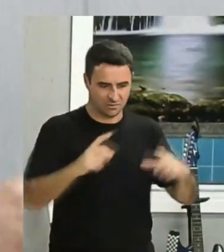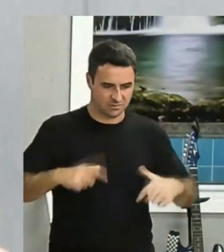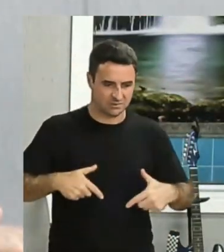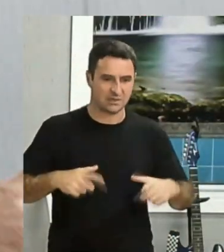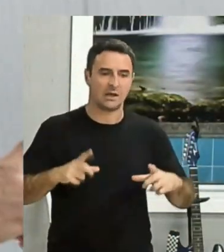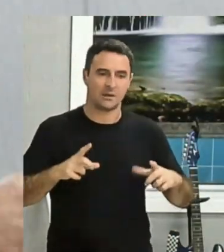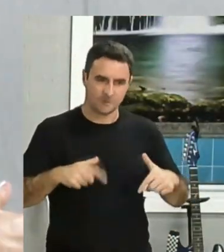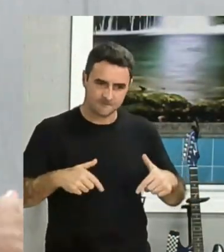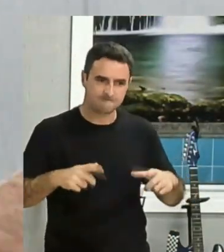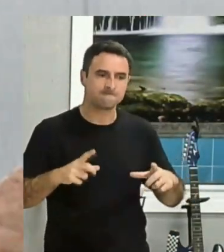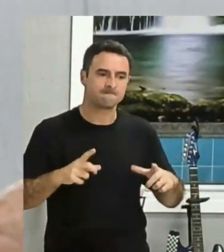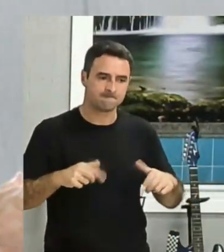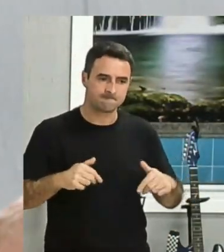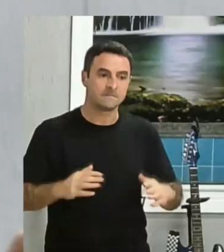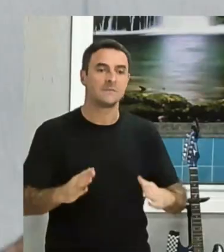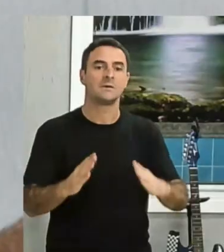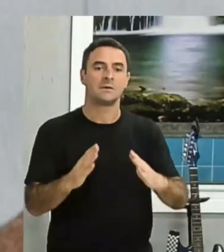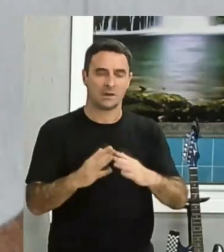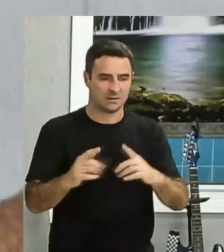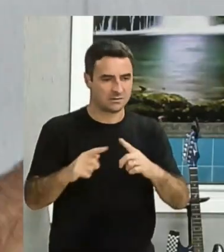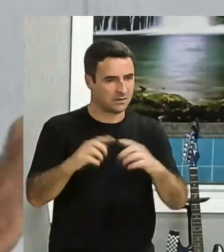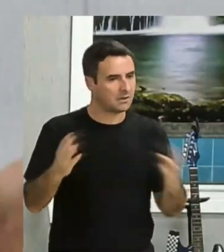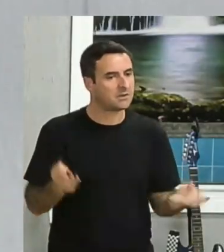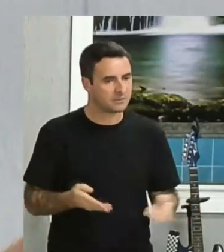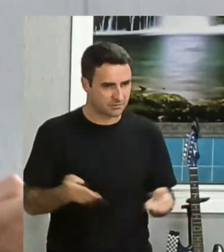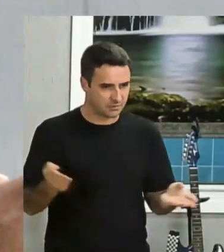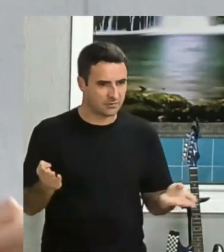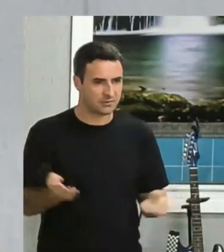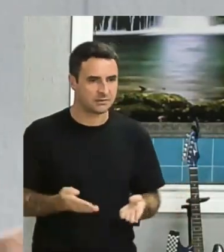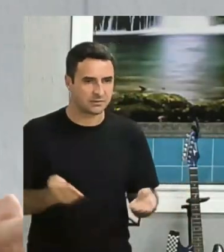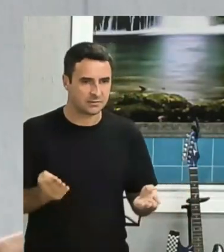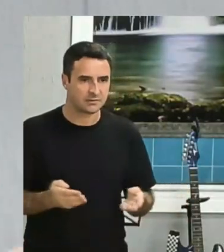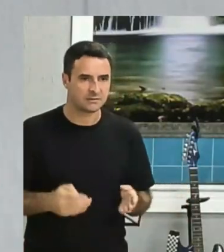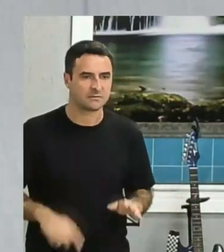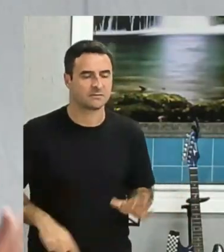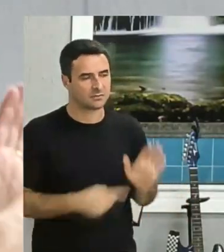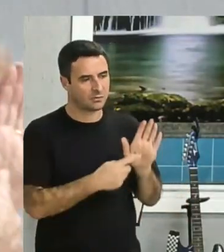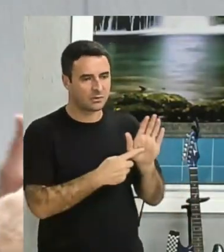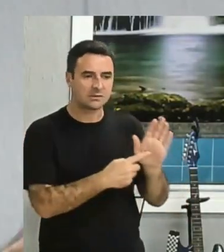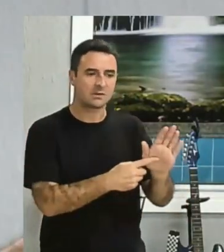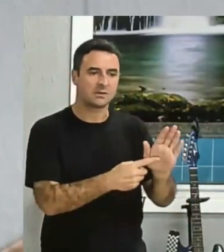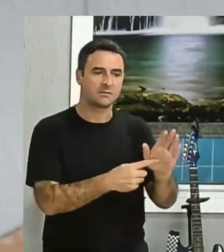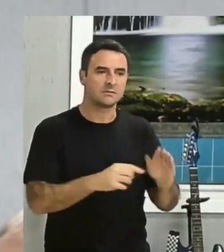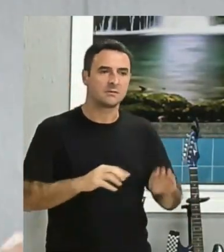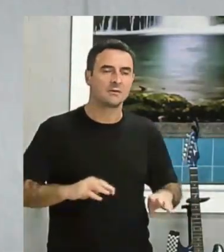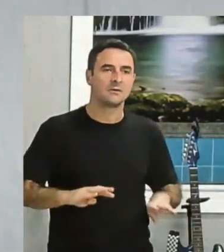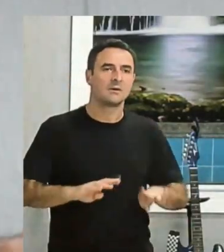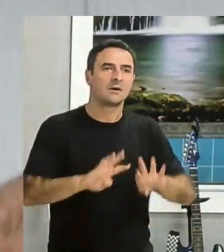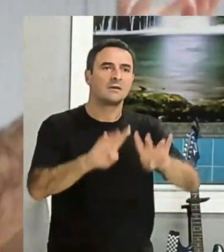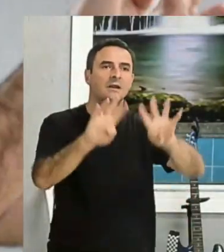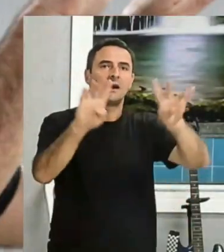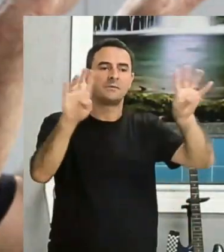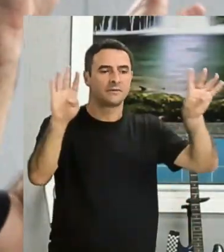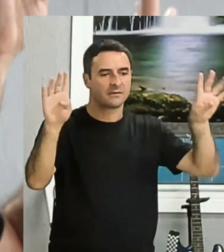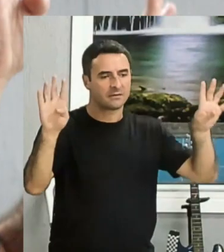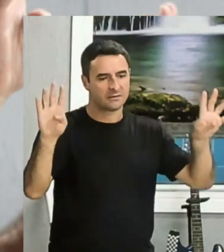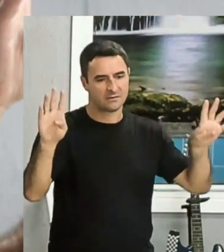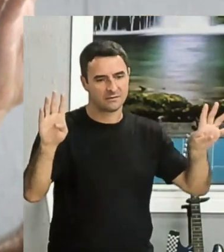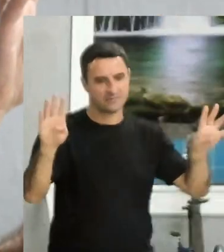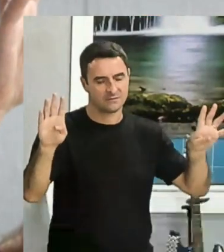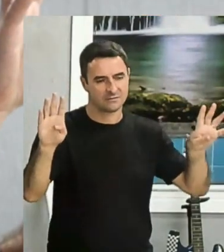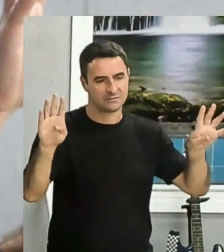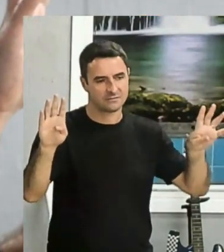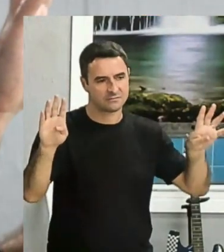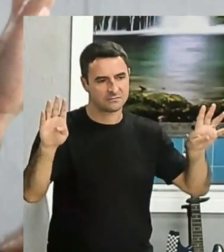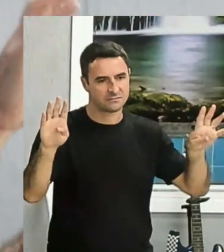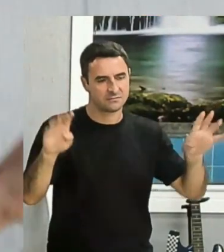igrejas agora estão sendo representadas também por candelabros. Interessante isso. Irmãos,